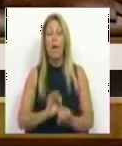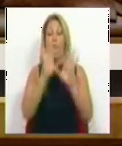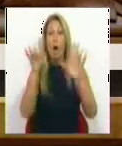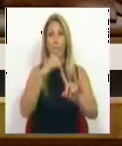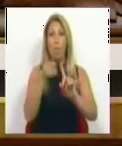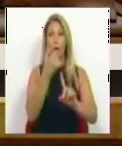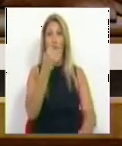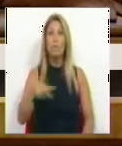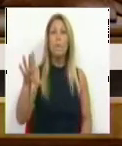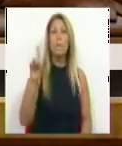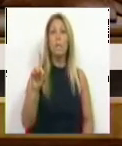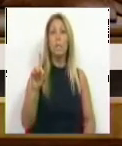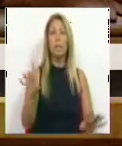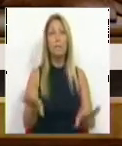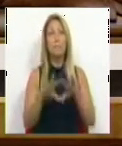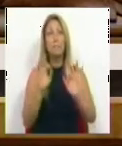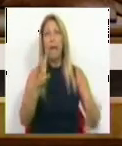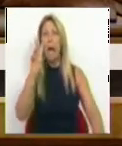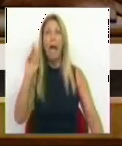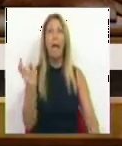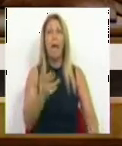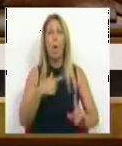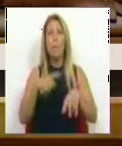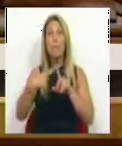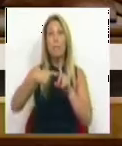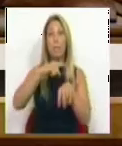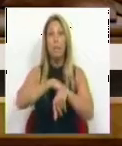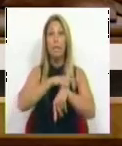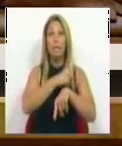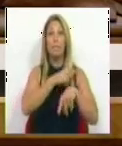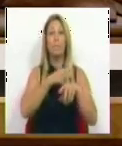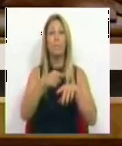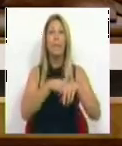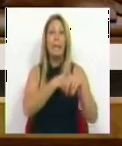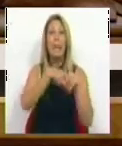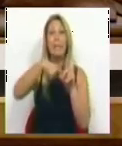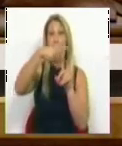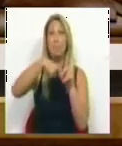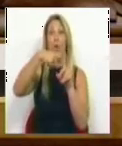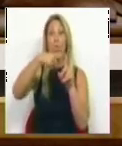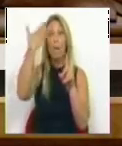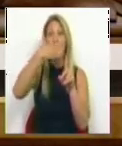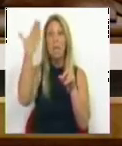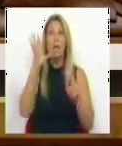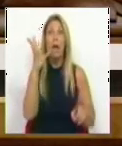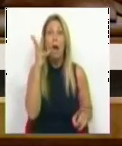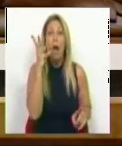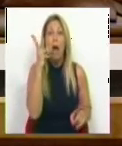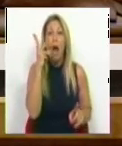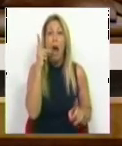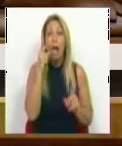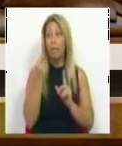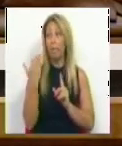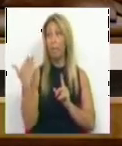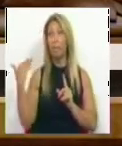está a bater todos os recordes de temperatura e os dias mais quentes, algumas vezes visto, têm ocorrido nos próprios dias